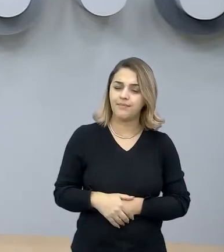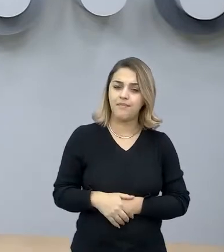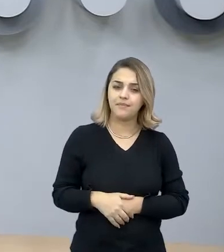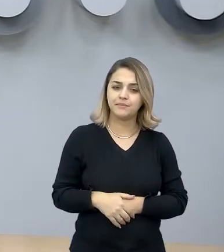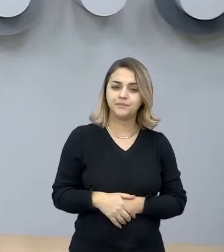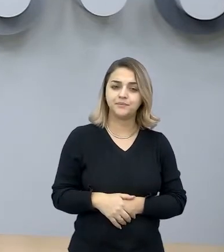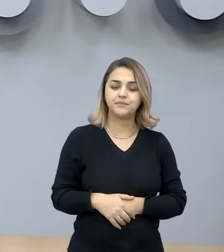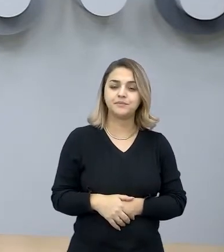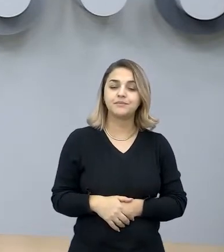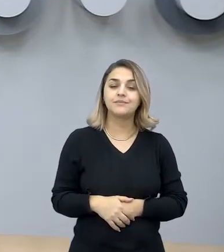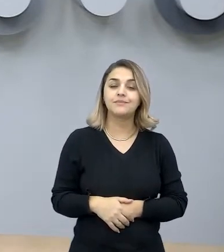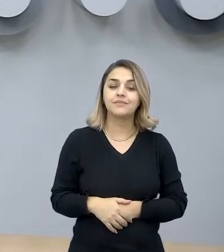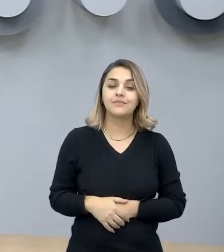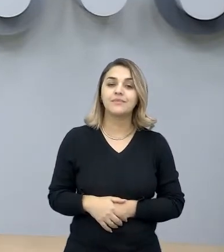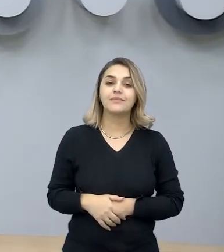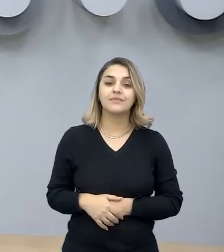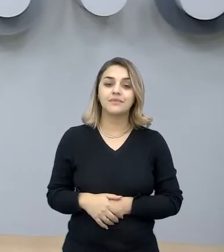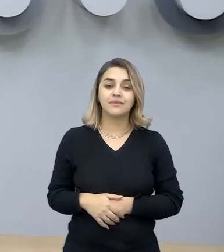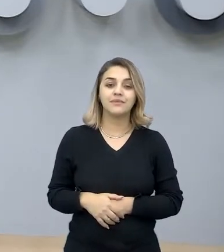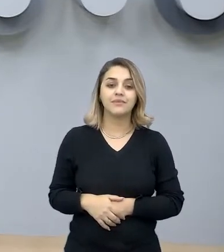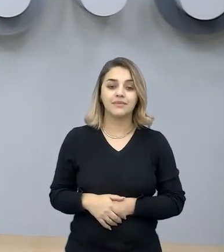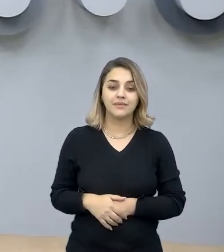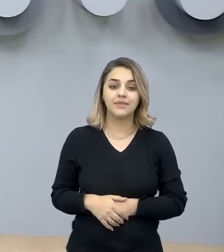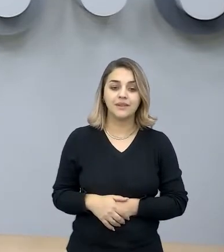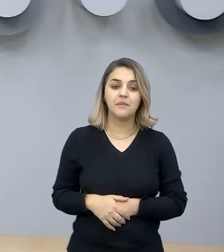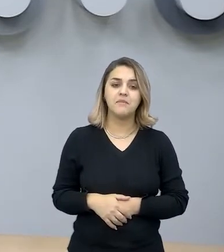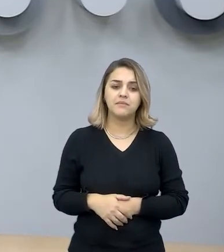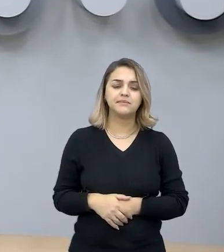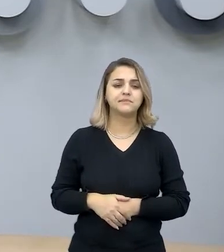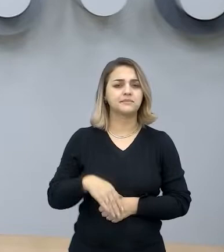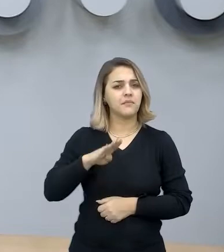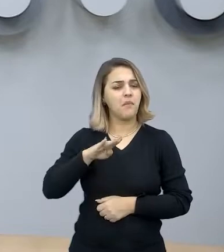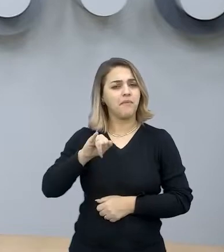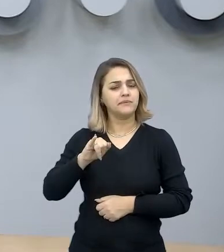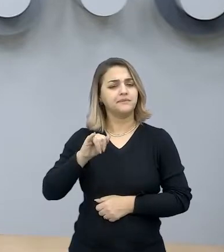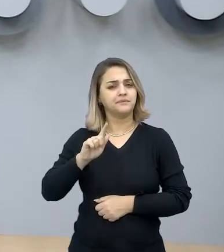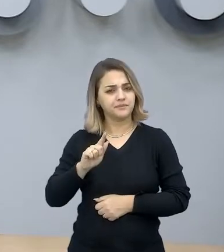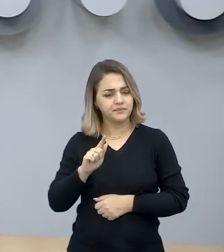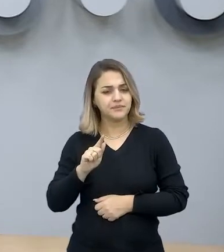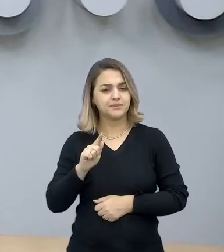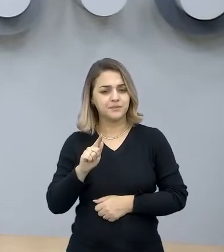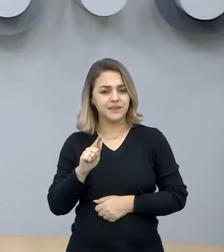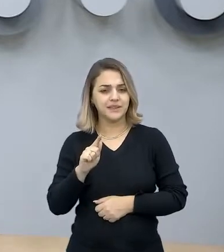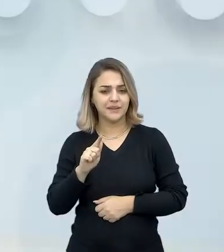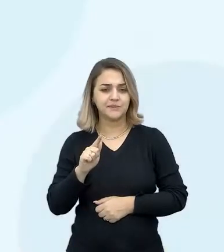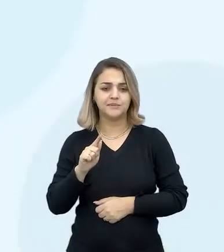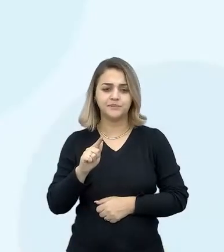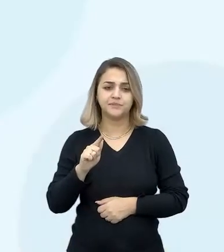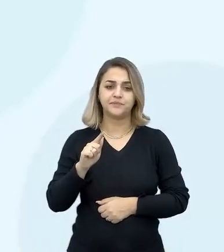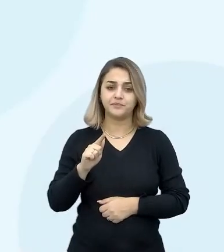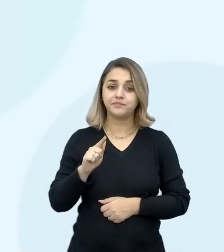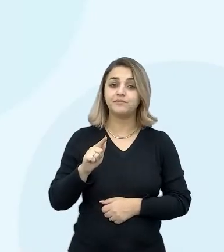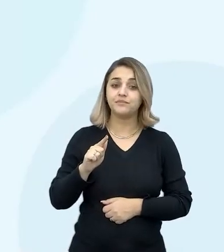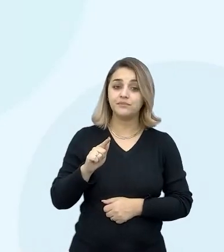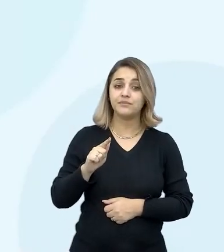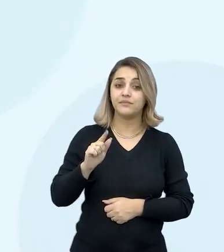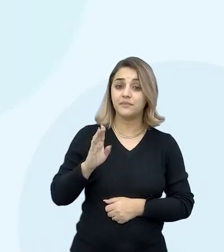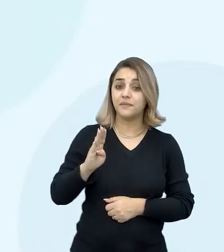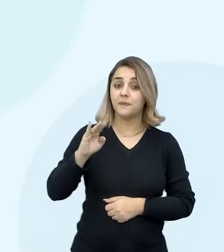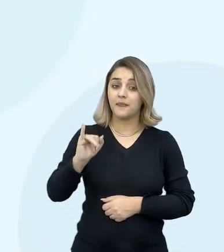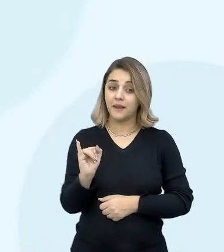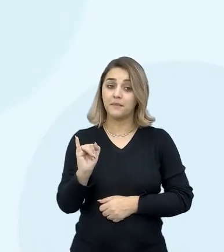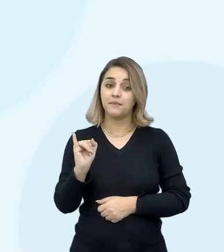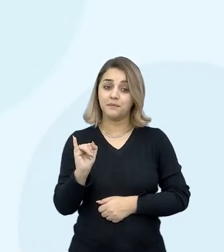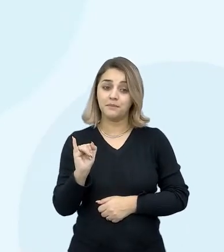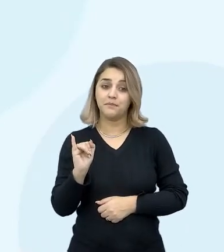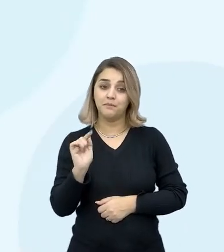esse tal de Big Data? Né? Essa expressão que aparece aí na tela para vocês é uma expressão